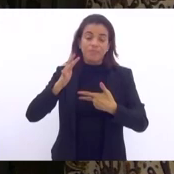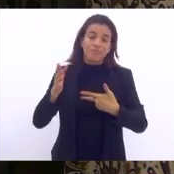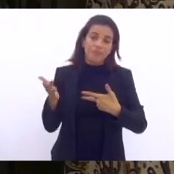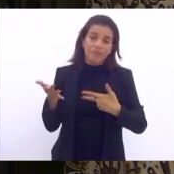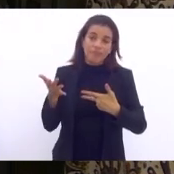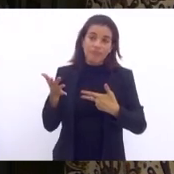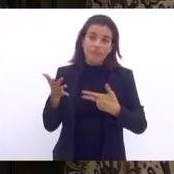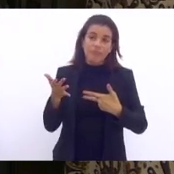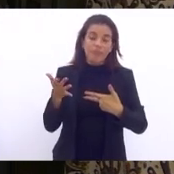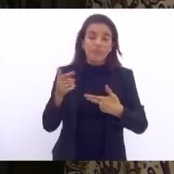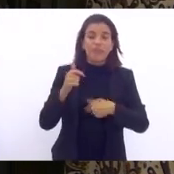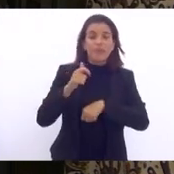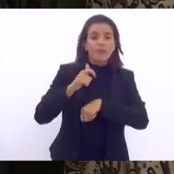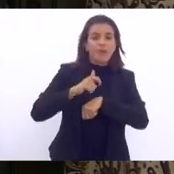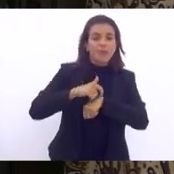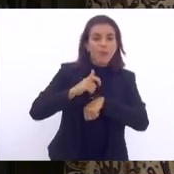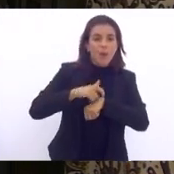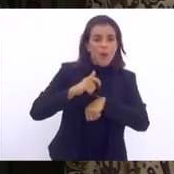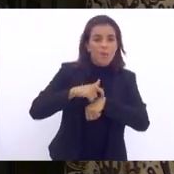forma integrada,